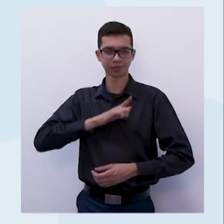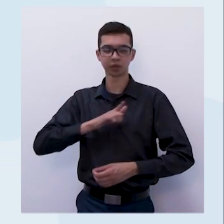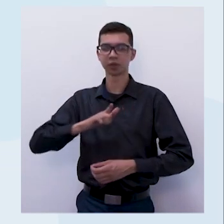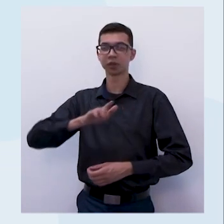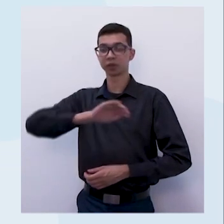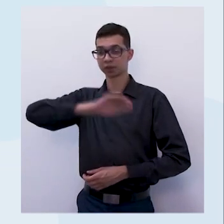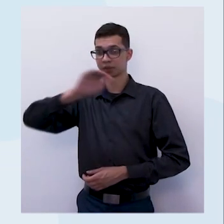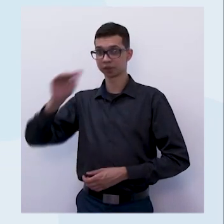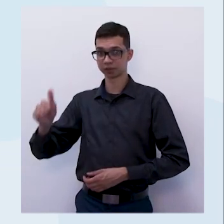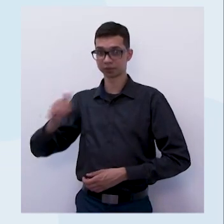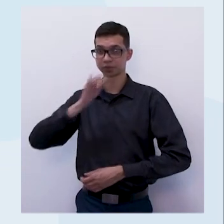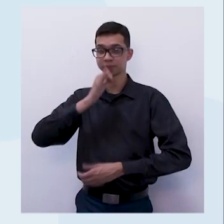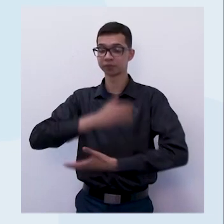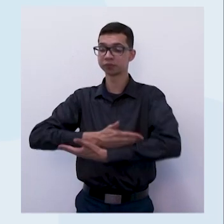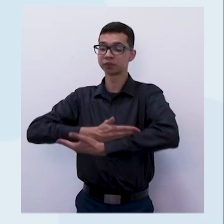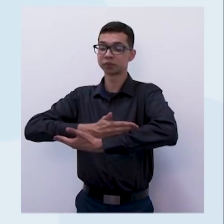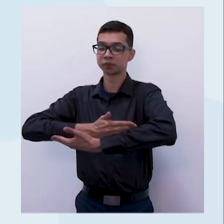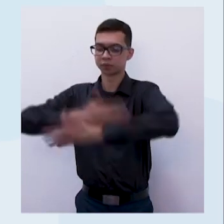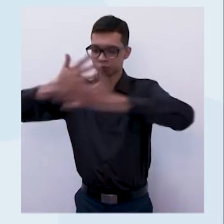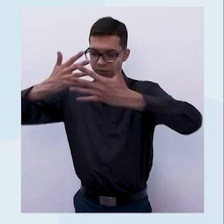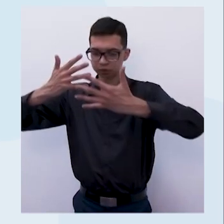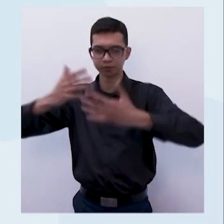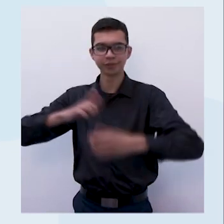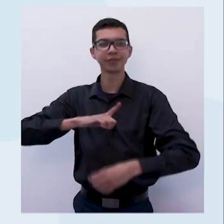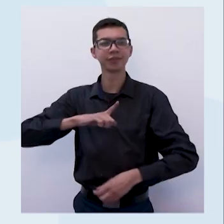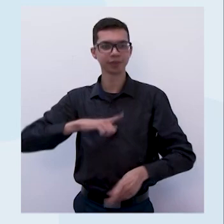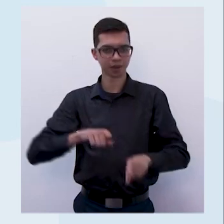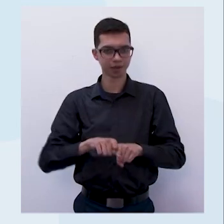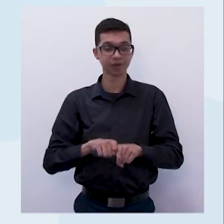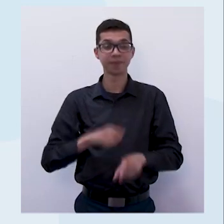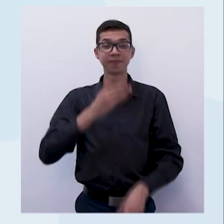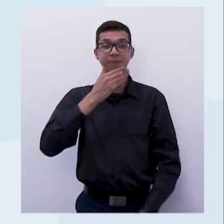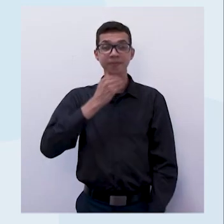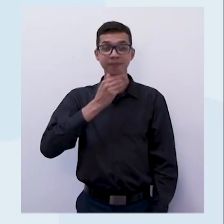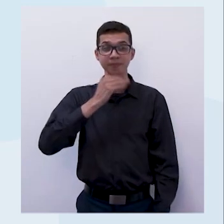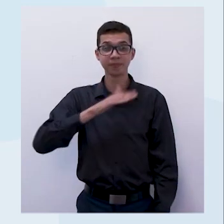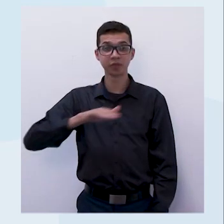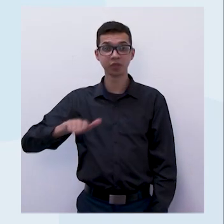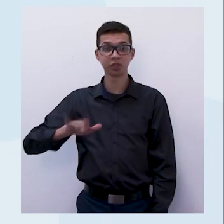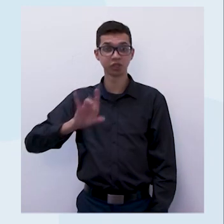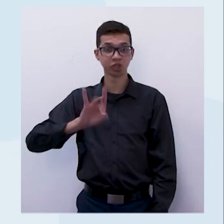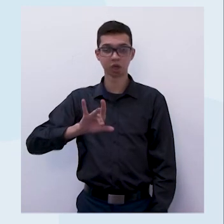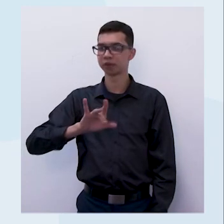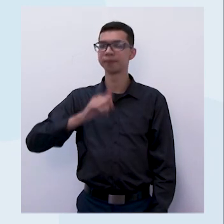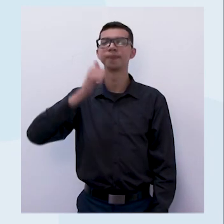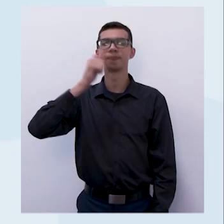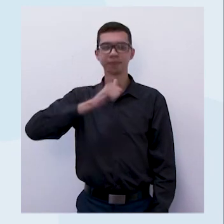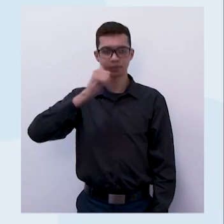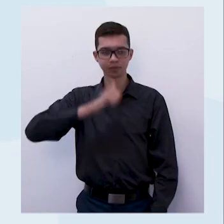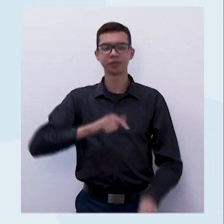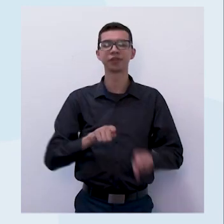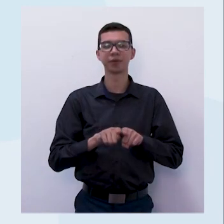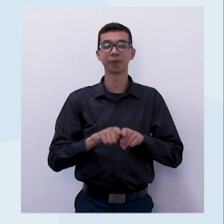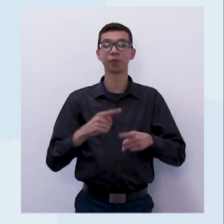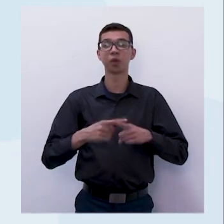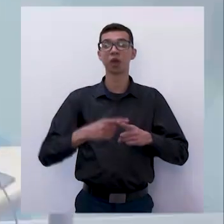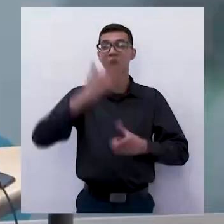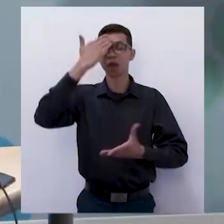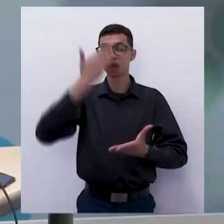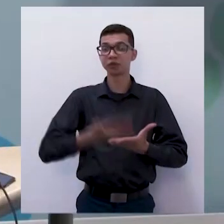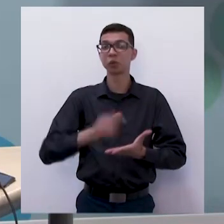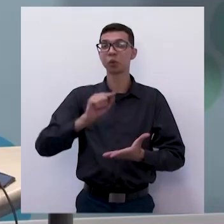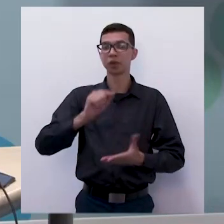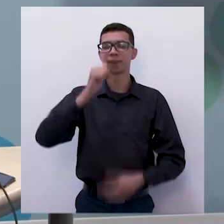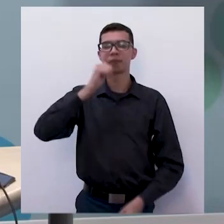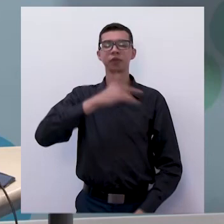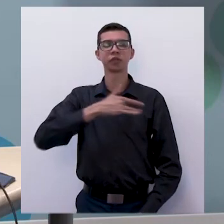isso acontecia não só com os meninos, com as meninas também, porque eles acreditavam que as meninas tinham que ter uma boa